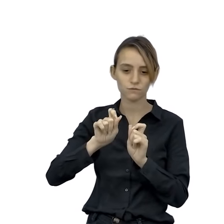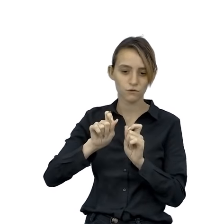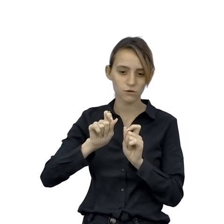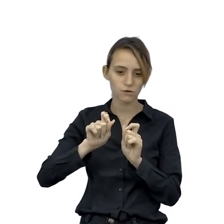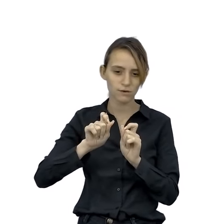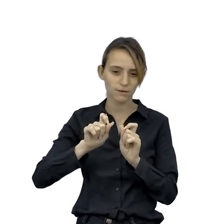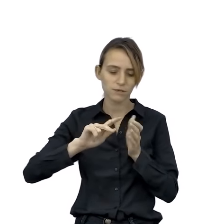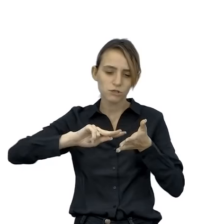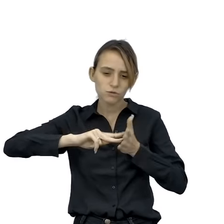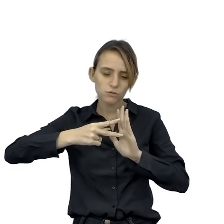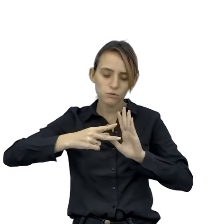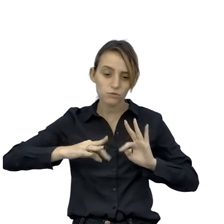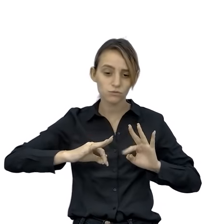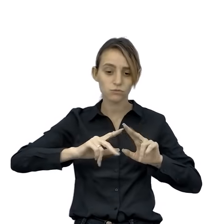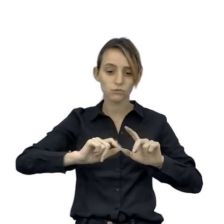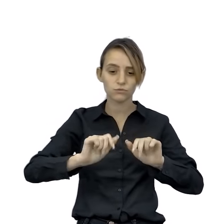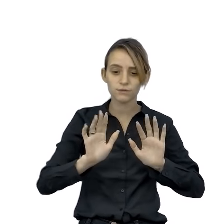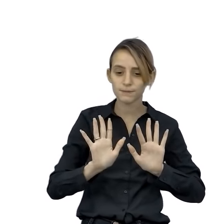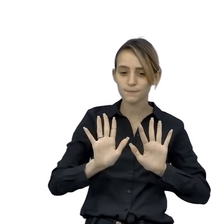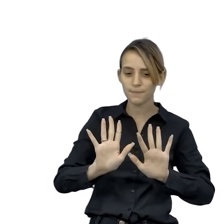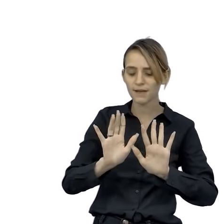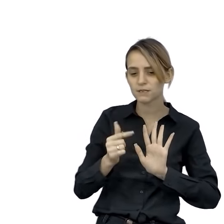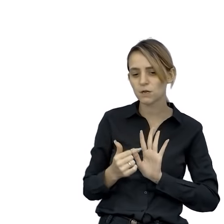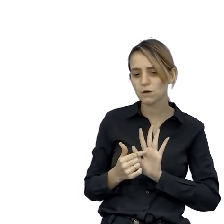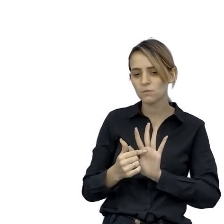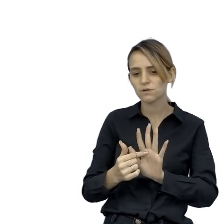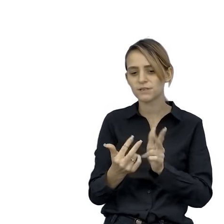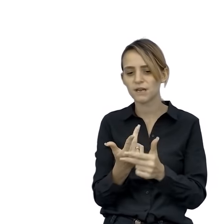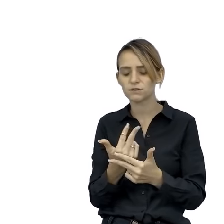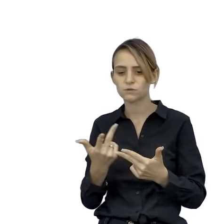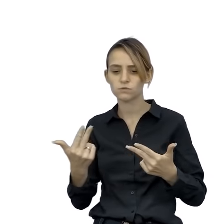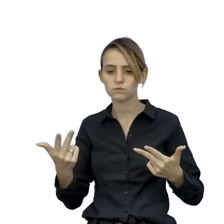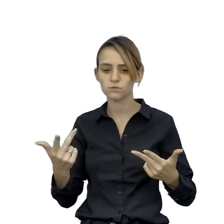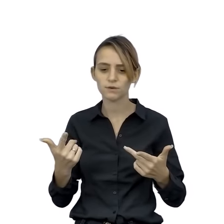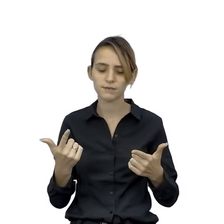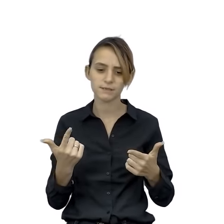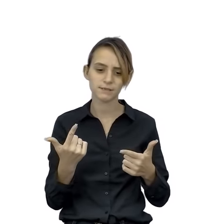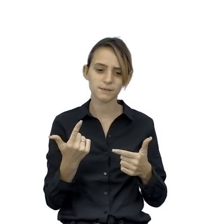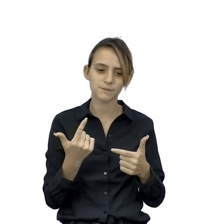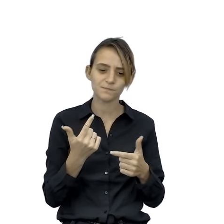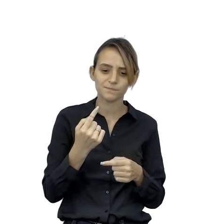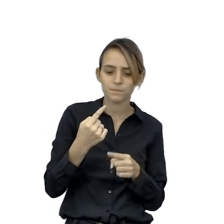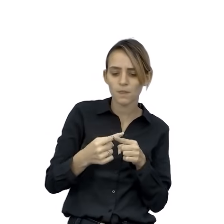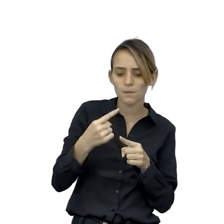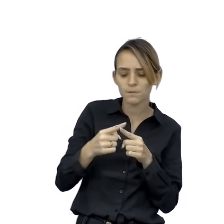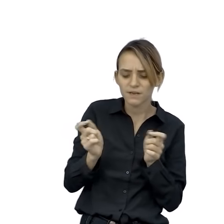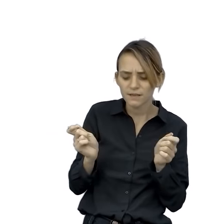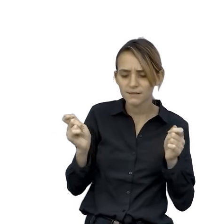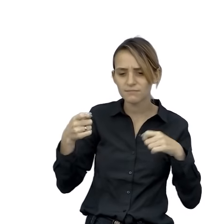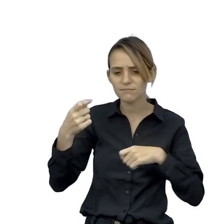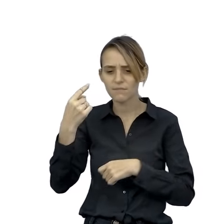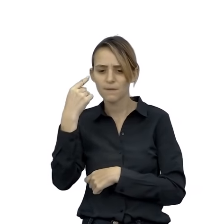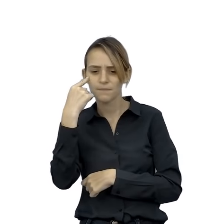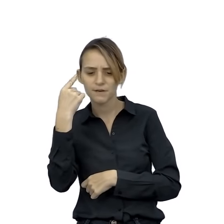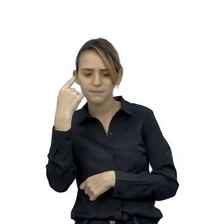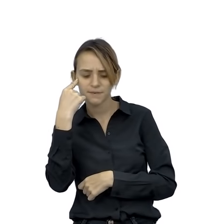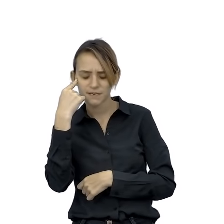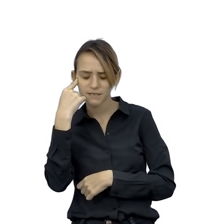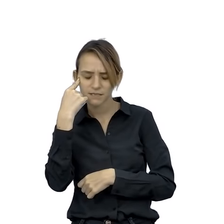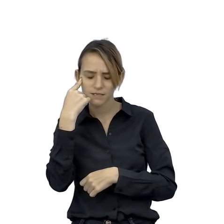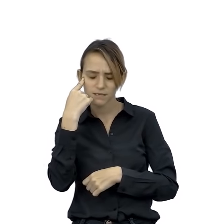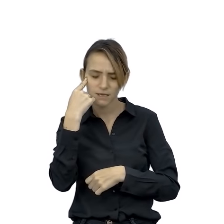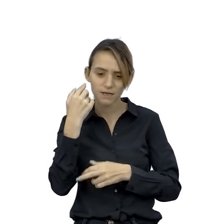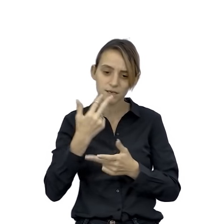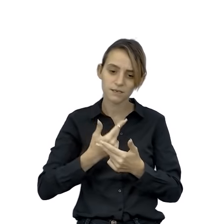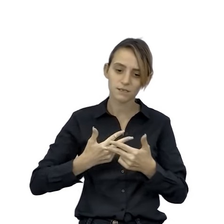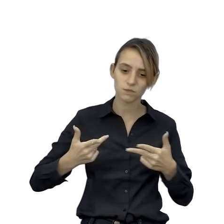esses significados, mas trazendo algumas situações que nos permite aí a refletir, né, sobre esses sentidos